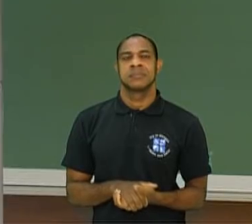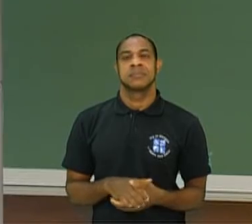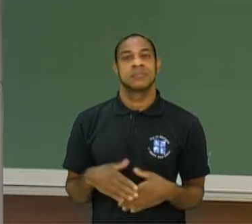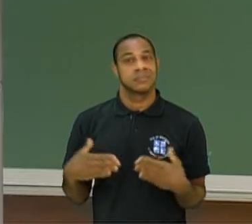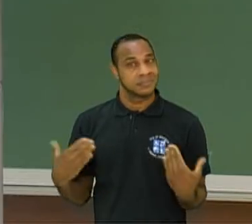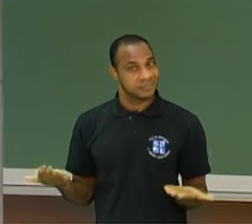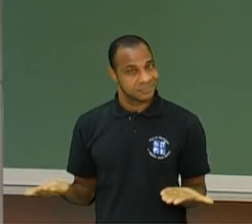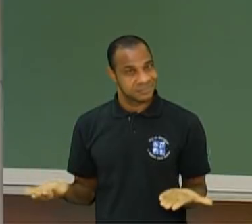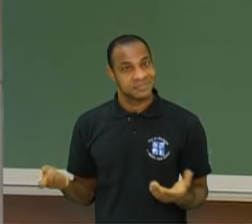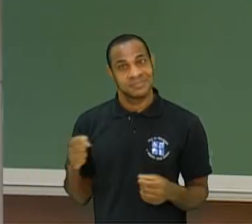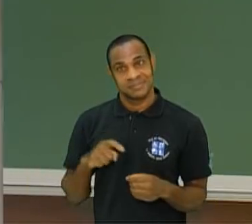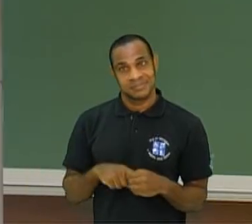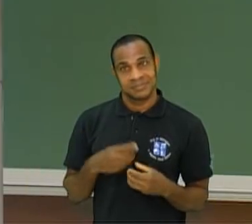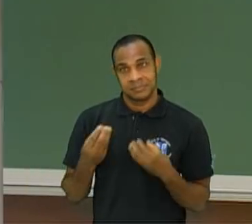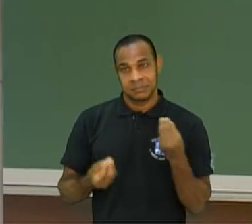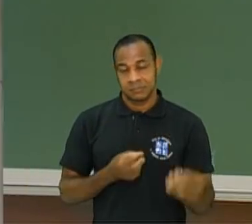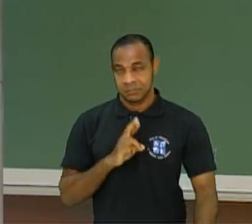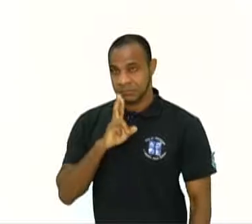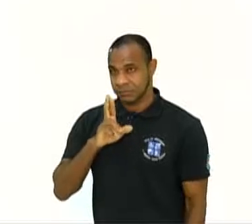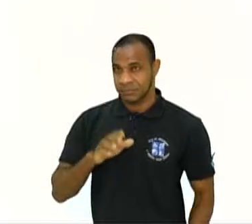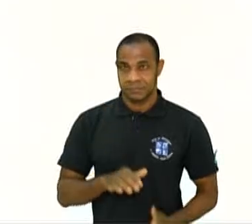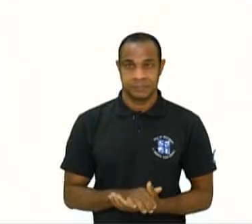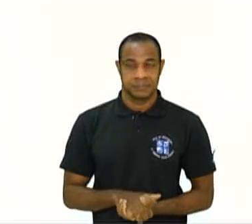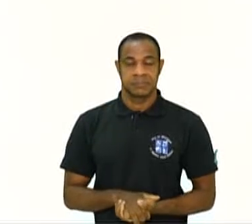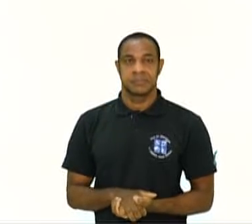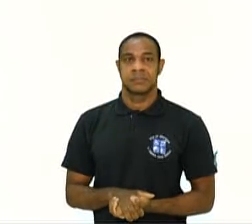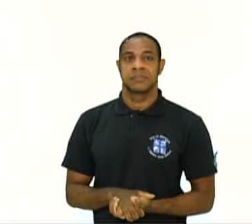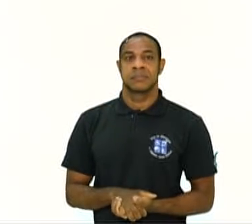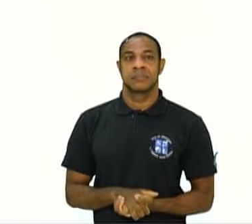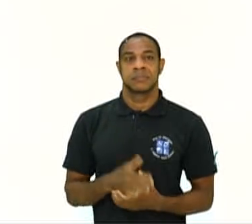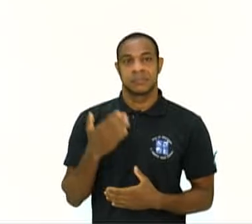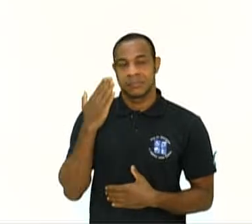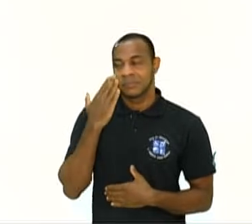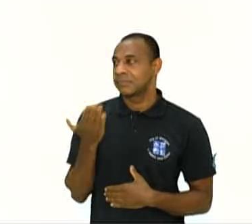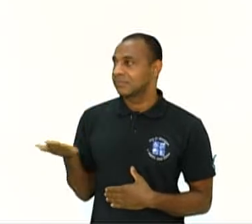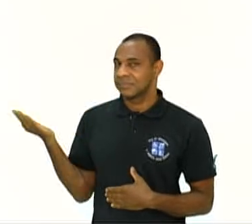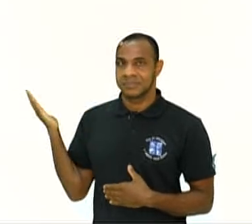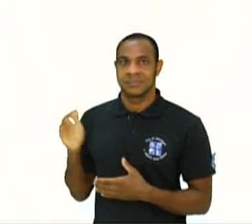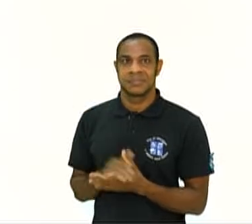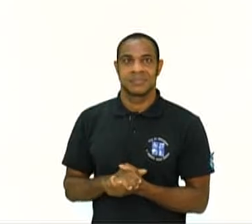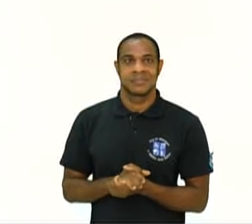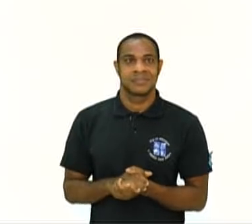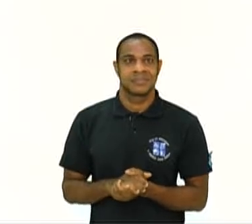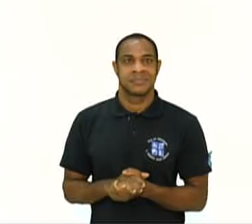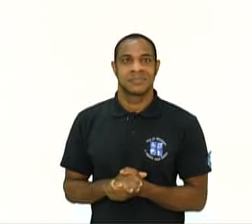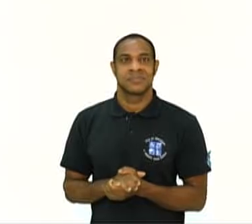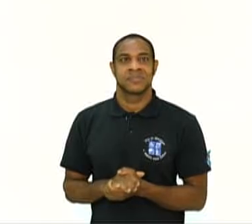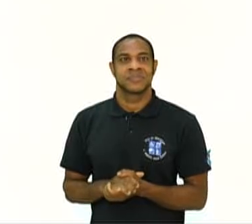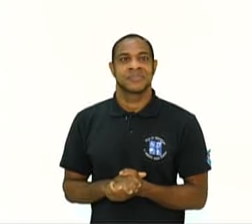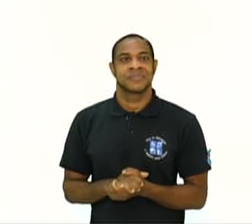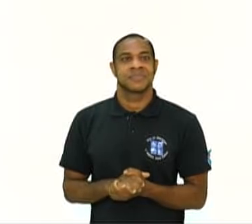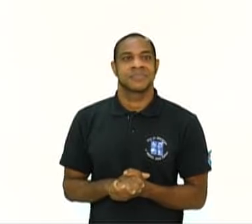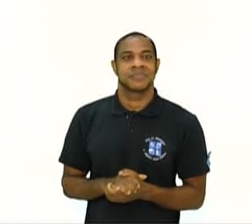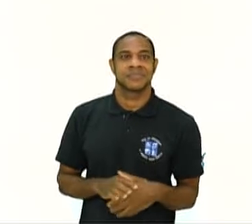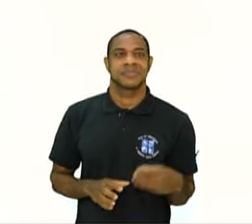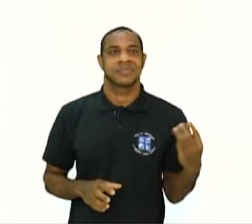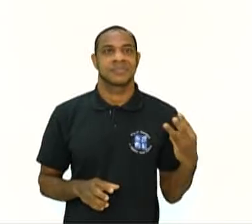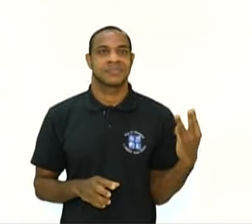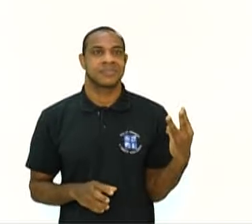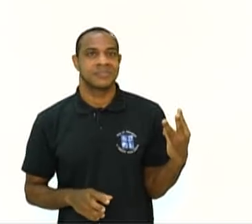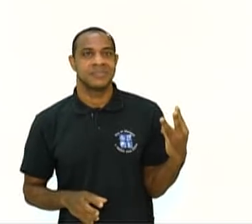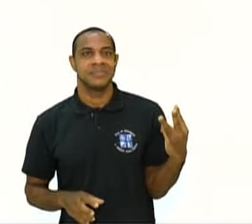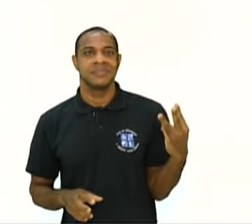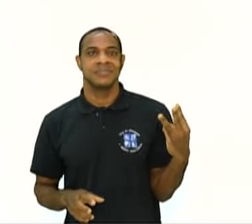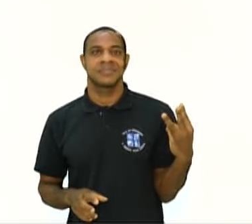Let's check. Vamos lá conferir a resposta de vocês. Vejam, wear a costume é o número 3, né? É usar uma